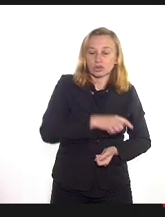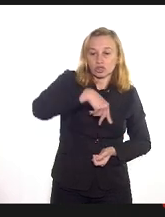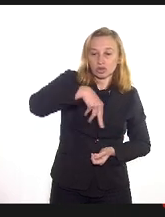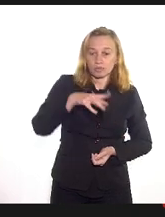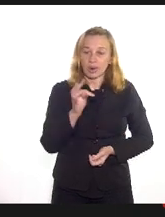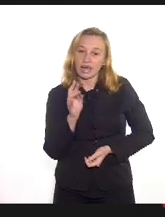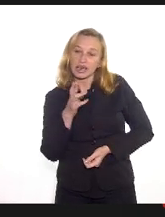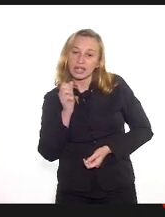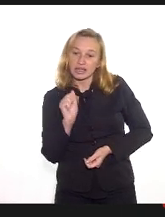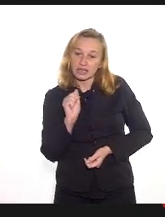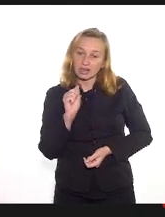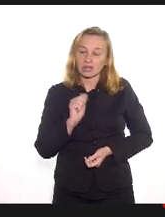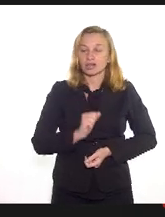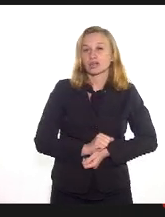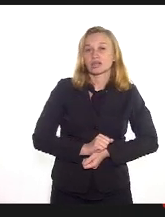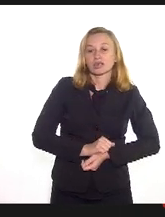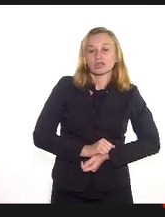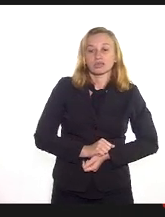IoT,